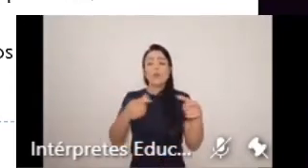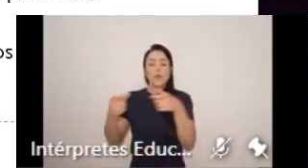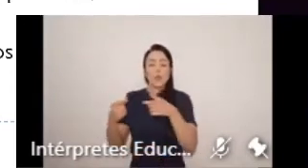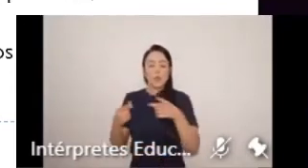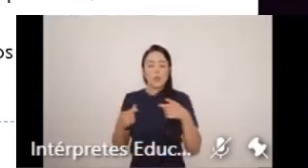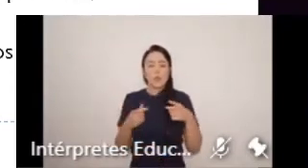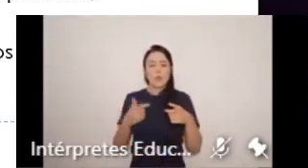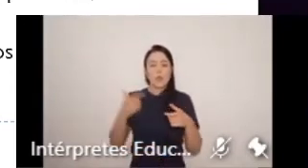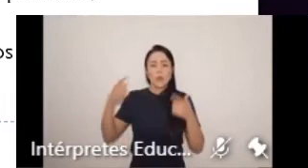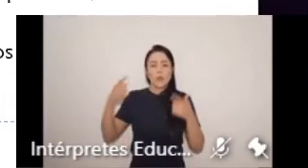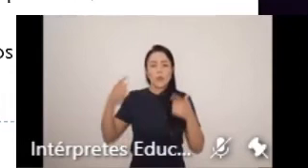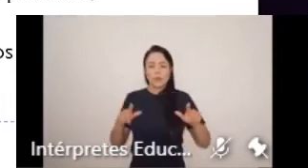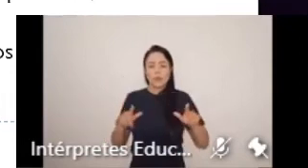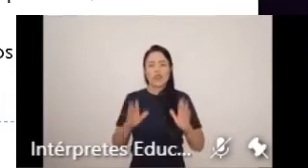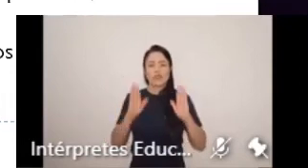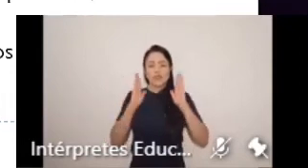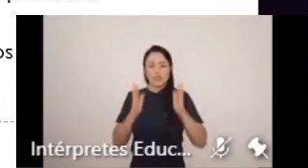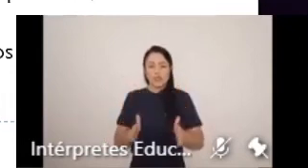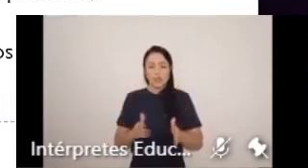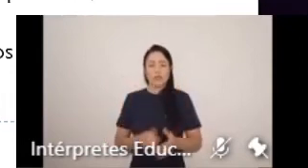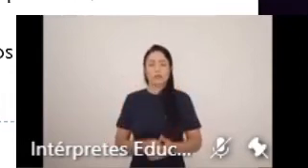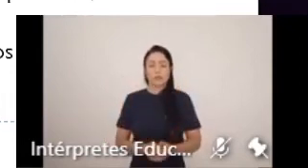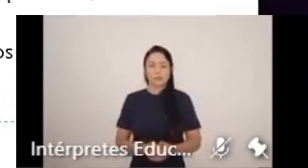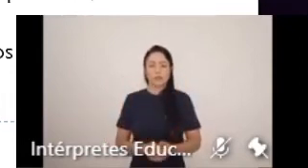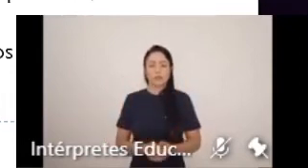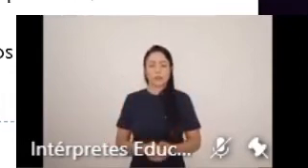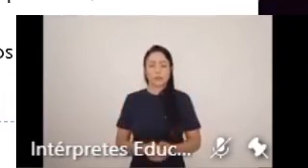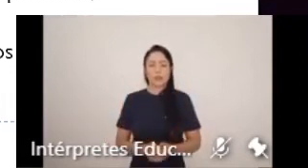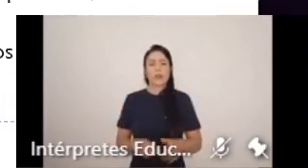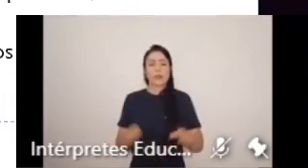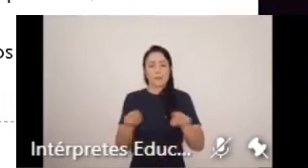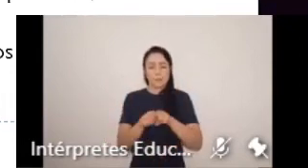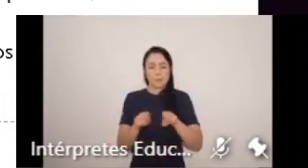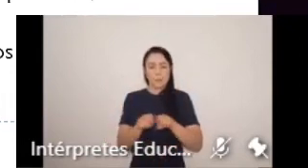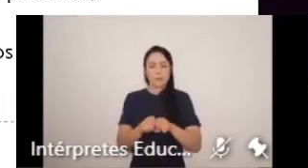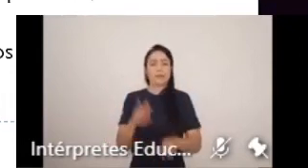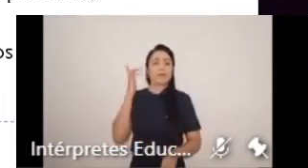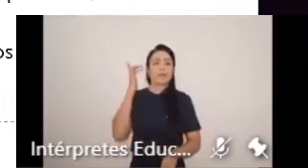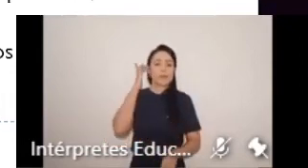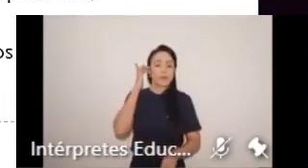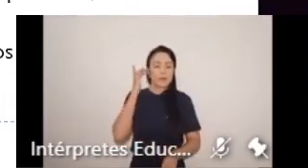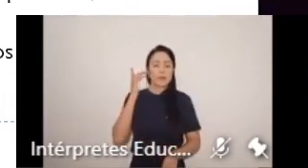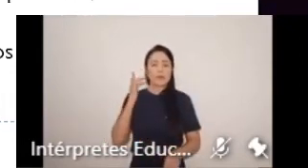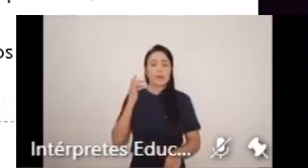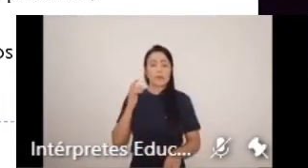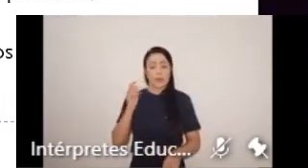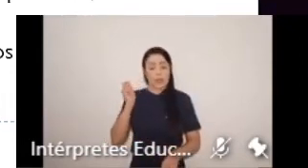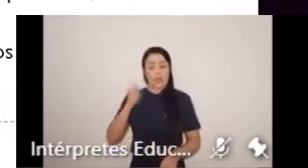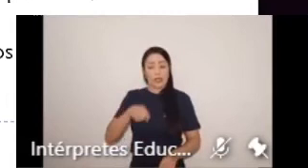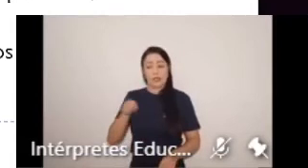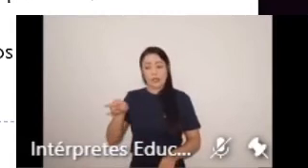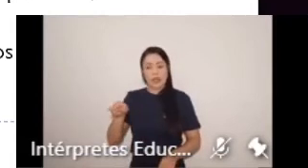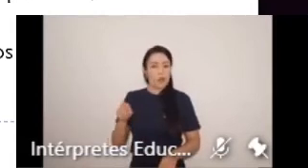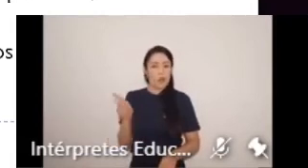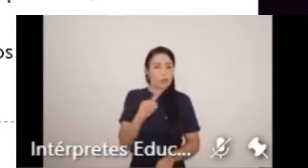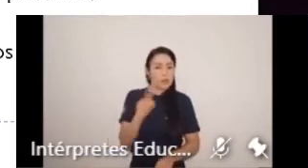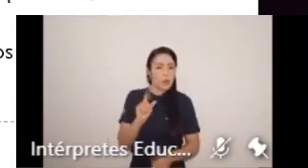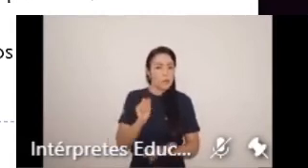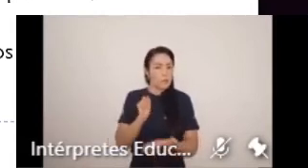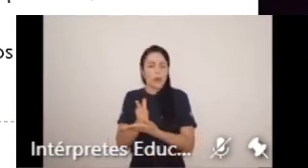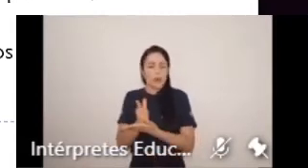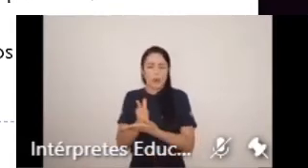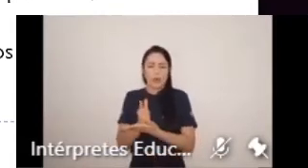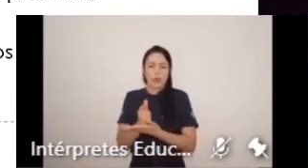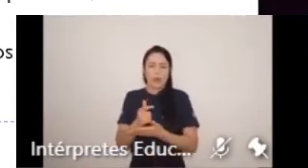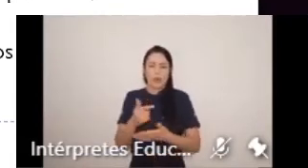poder público deveriam ser consideradas como presunções de incapacidade financeira para a gente poder não